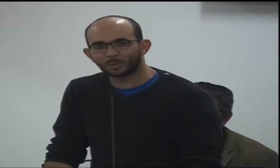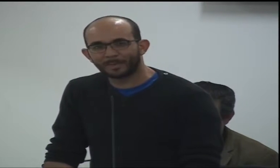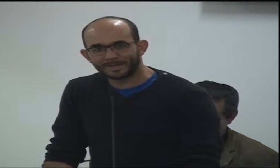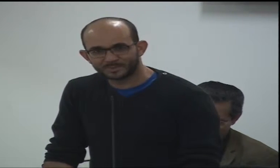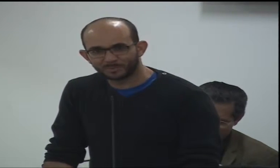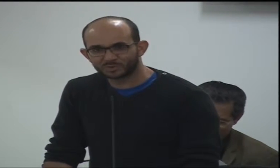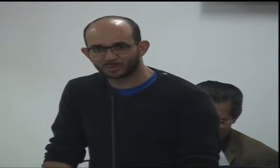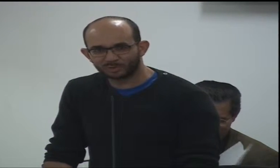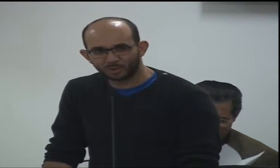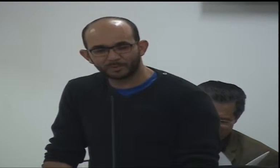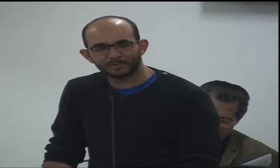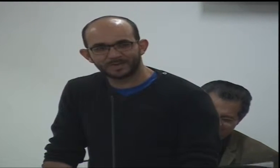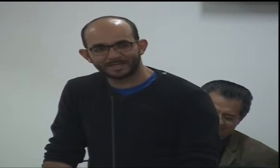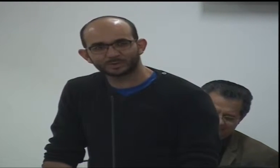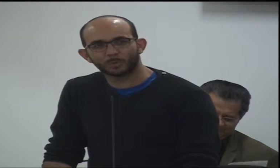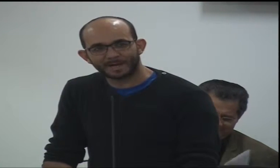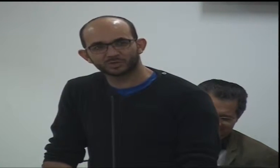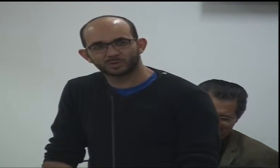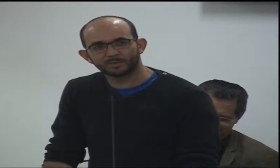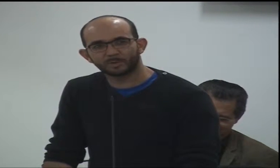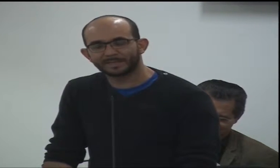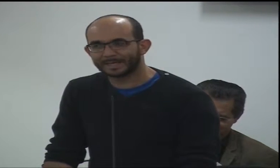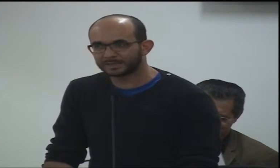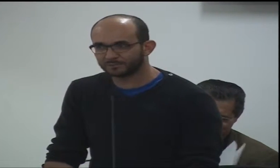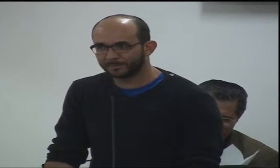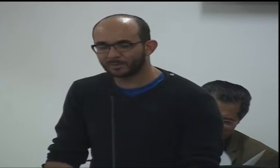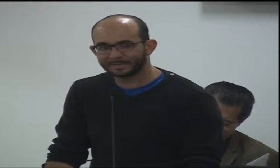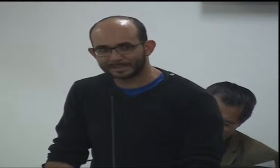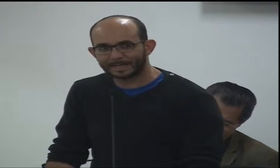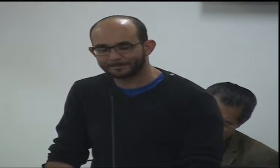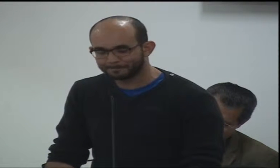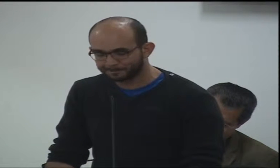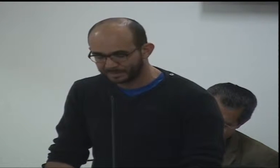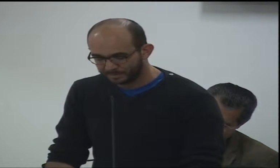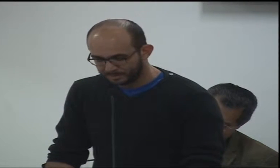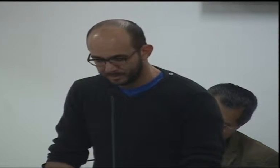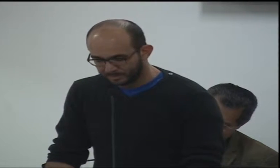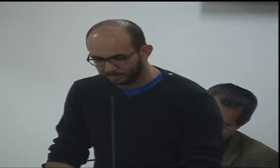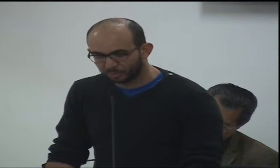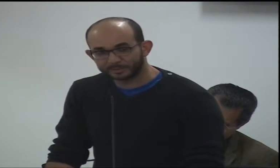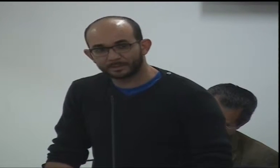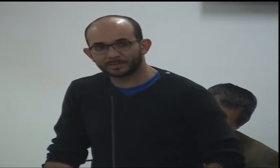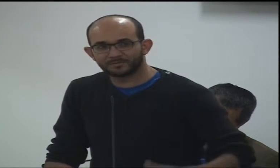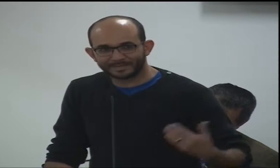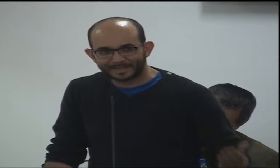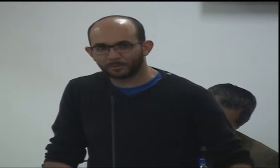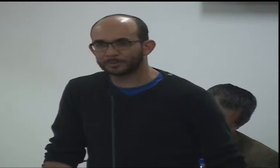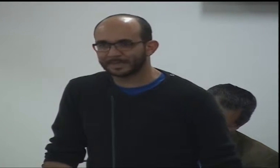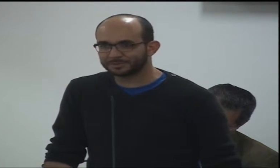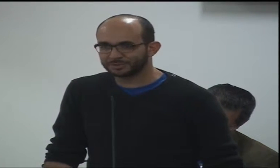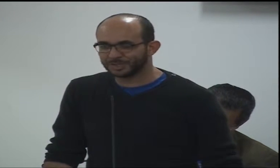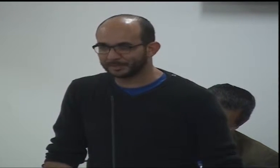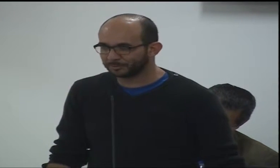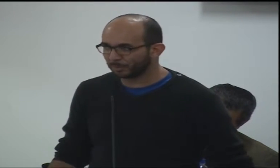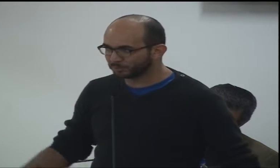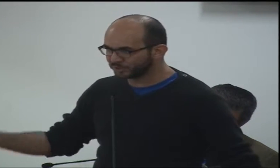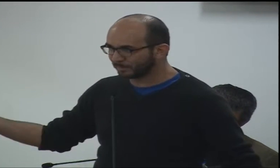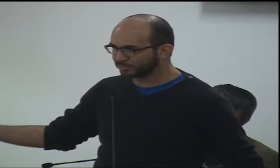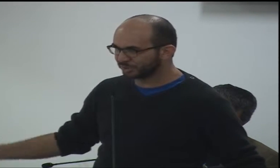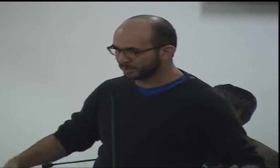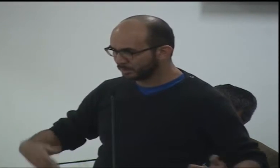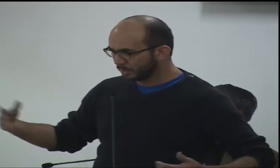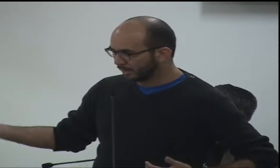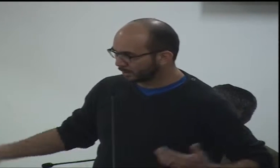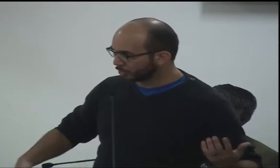ela tomasse o meu sobrenome, eu deveria tomar o sobrenome dela de forma igualitária. Por conta de eu defender a igualdade de gênero, que alguns